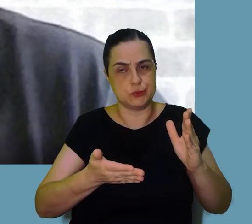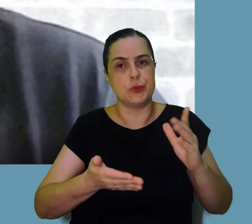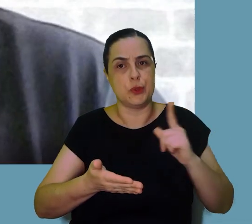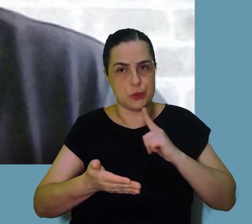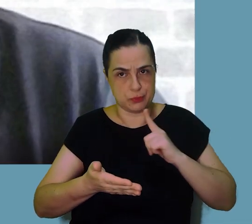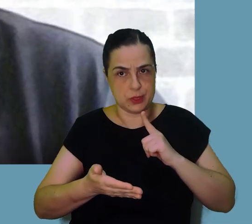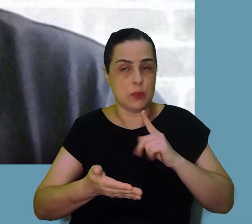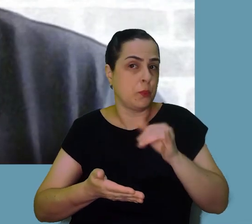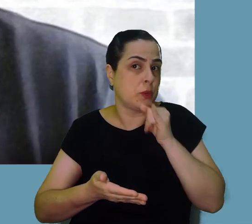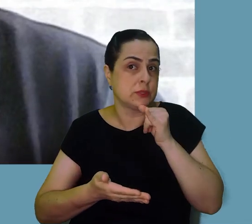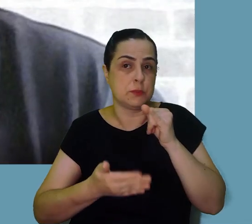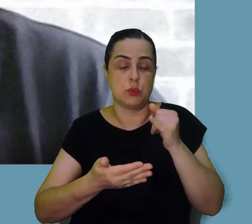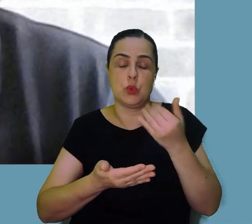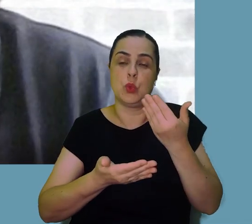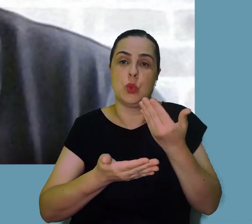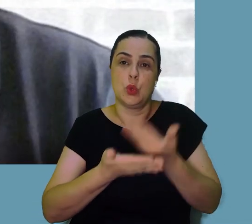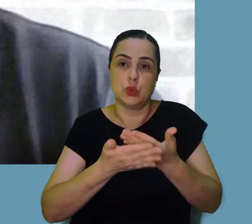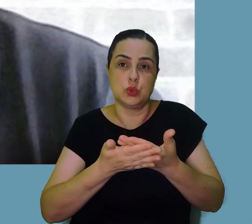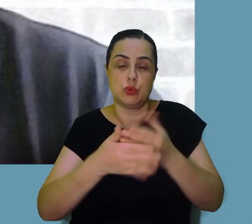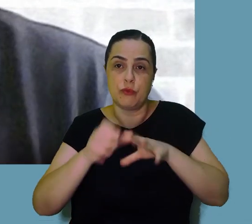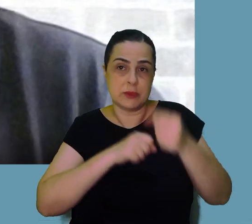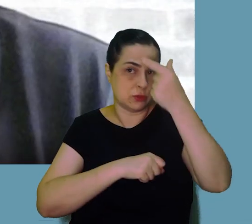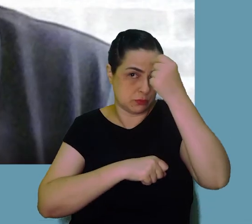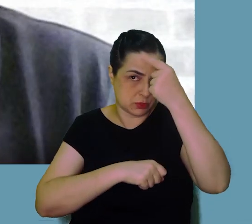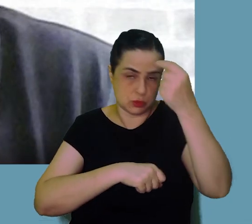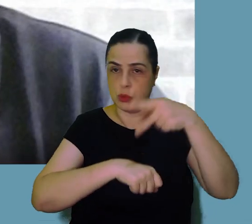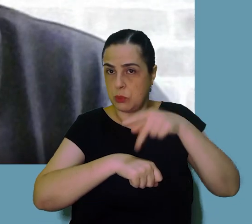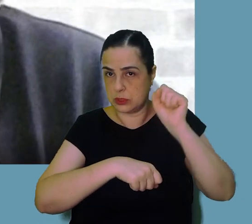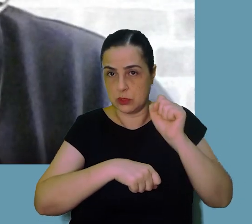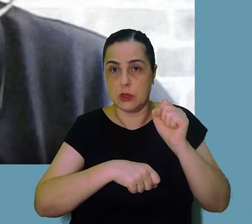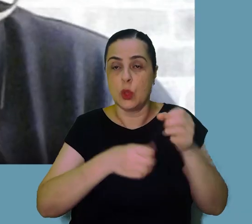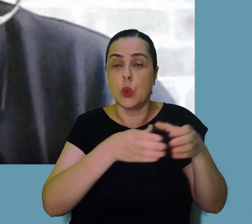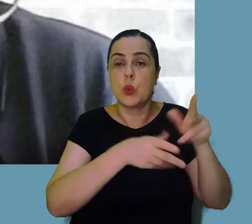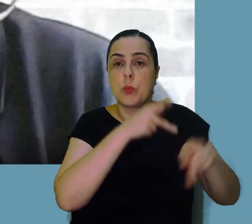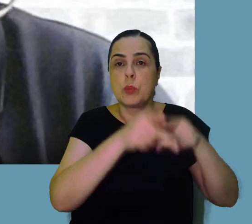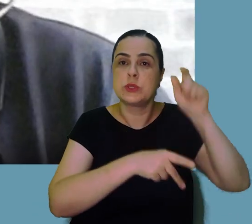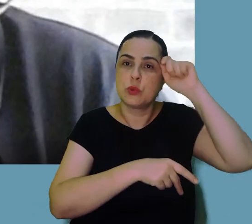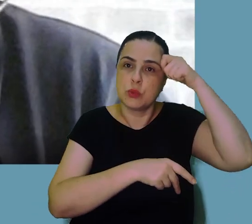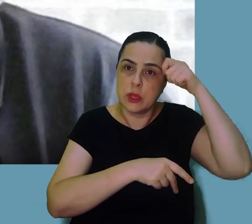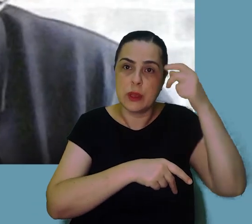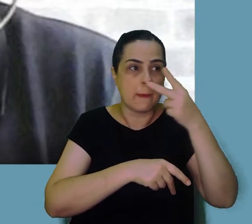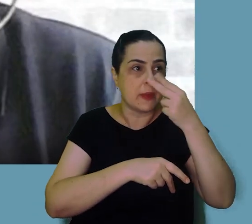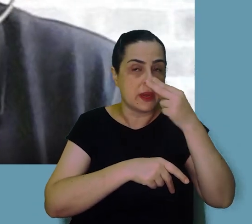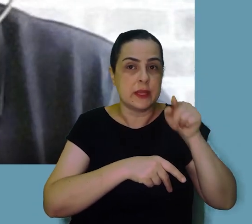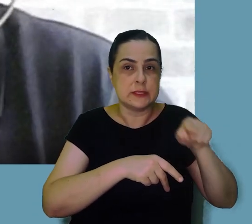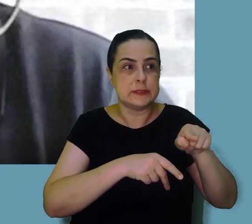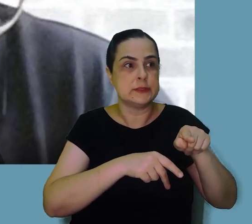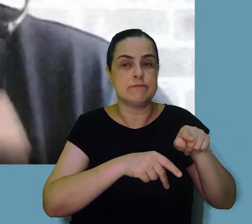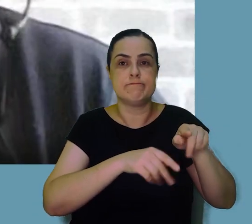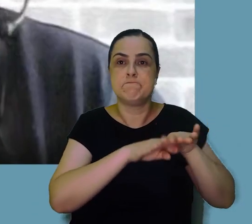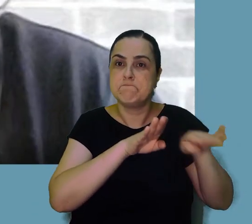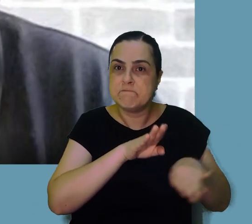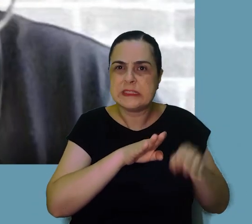e pós-graduação, né? Entendendo aí que pessoas negras abaixo em equidade, tem uma garantia ali da